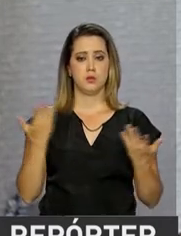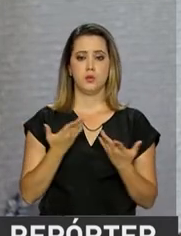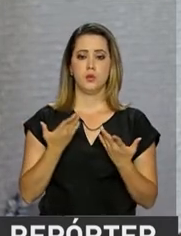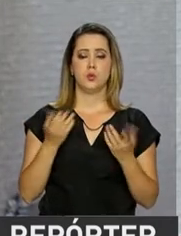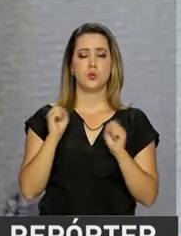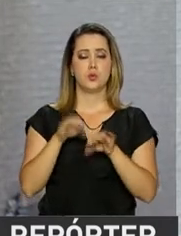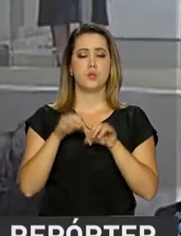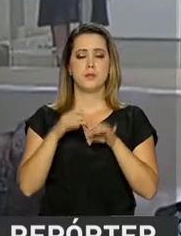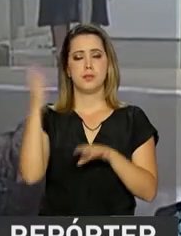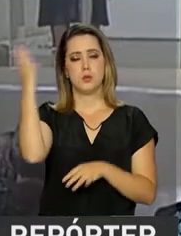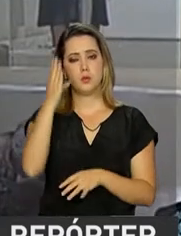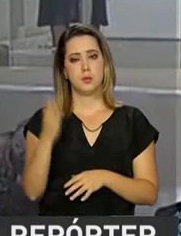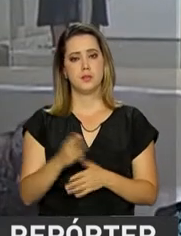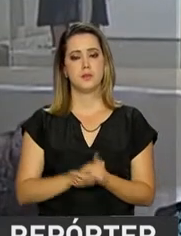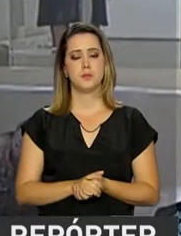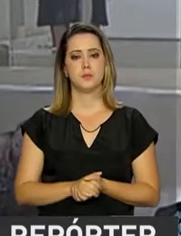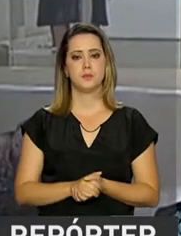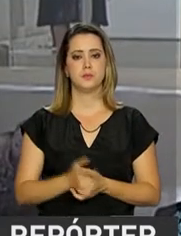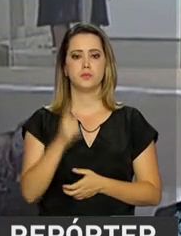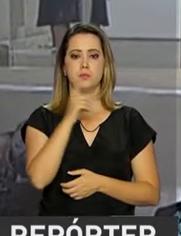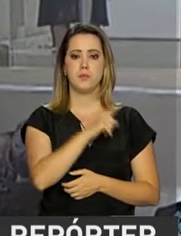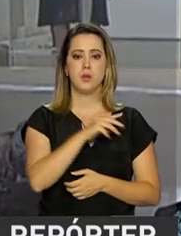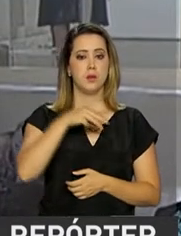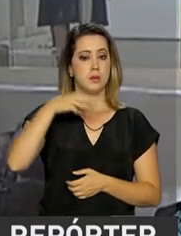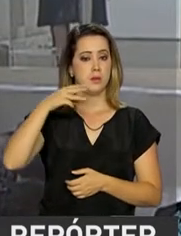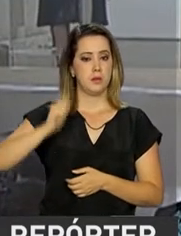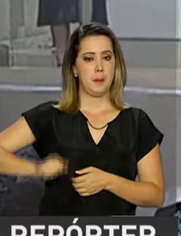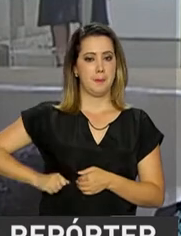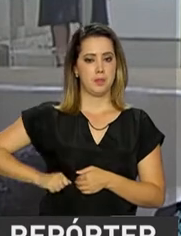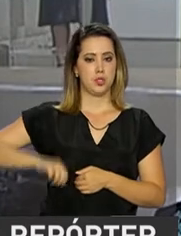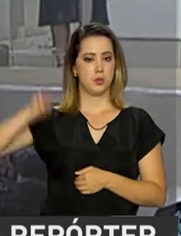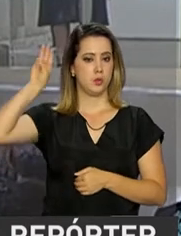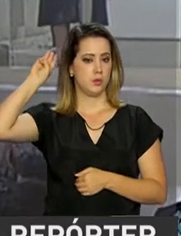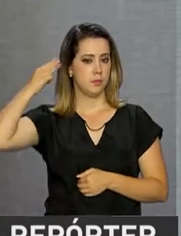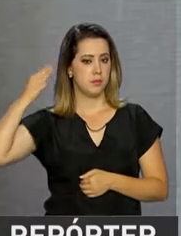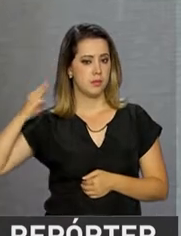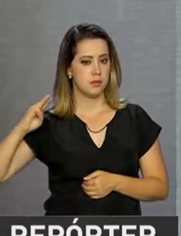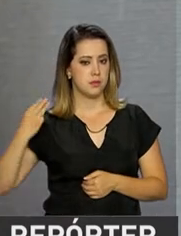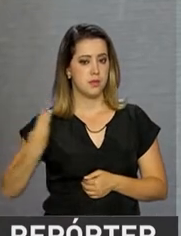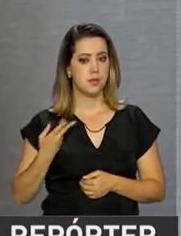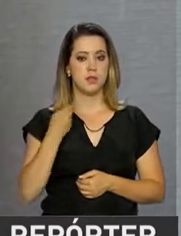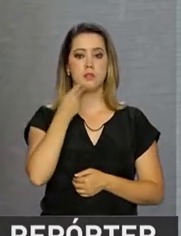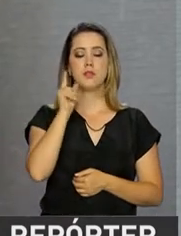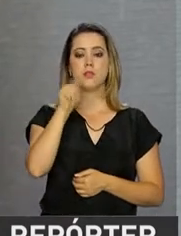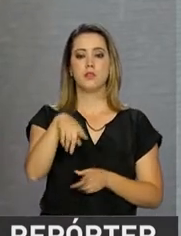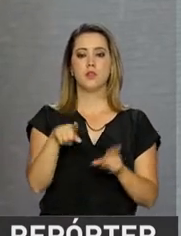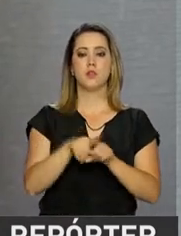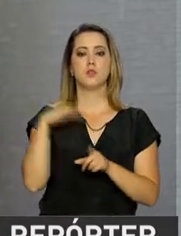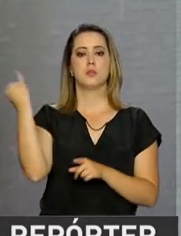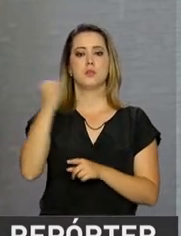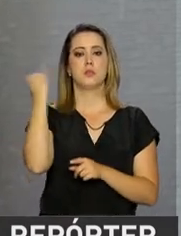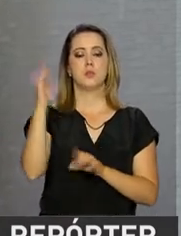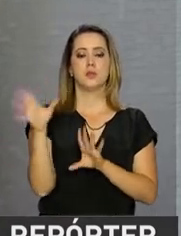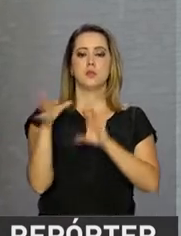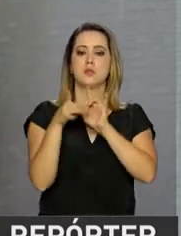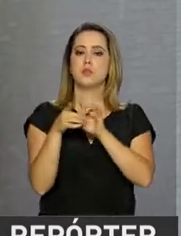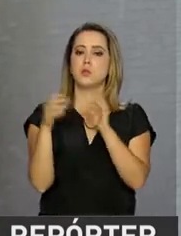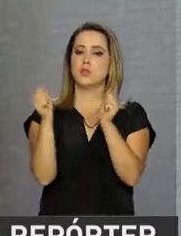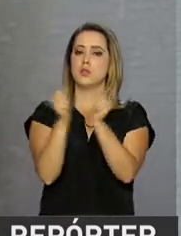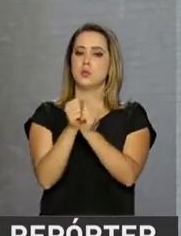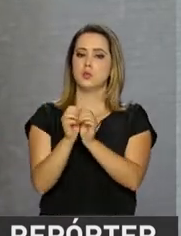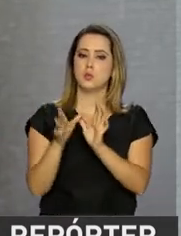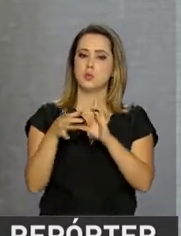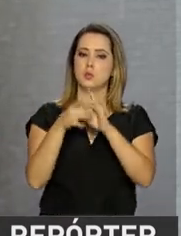educacional brasileiro a embaixadora do programa criança feliz marcela temer falou sobre a importância da parceria com as instituições